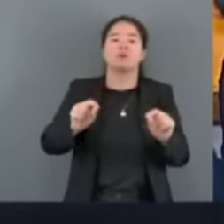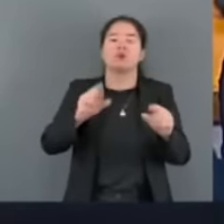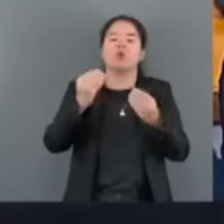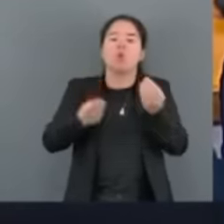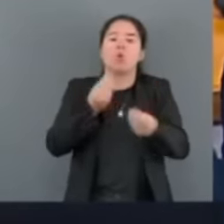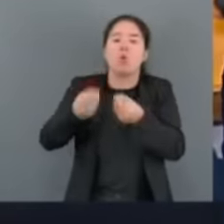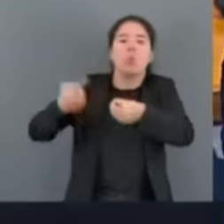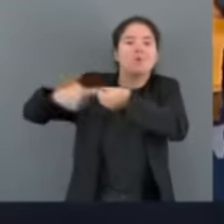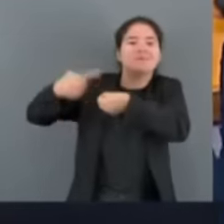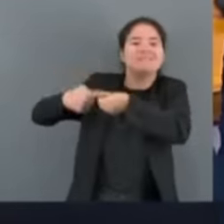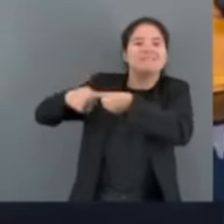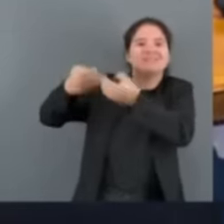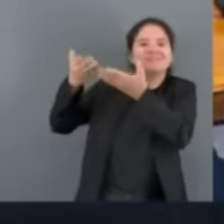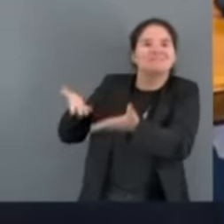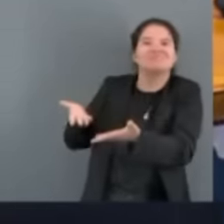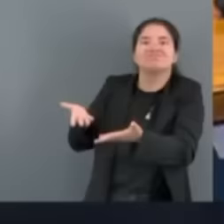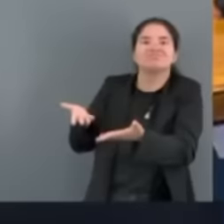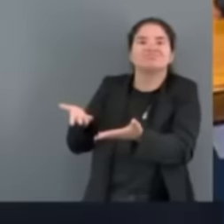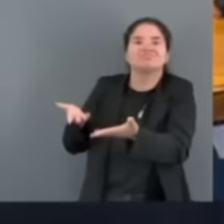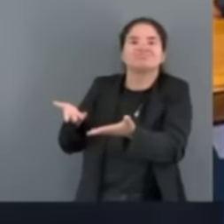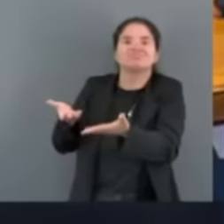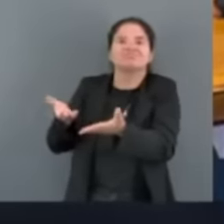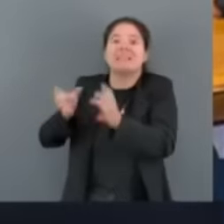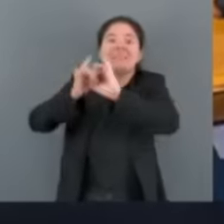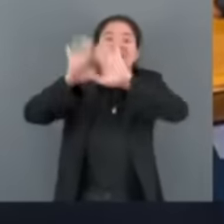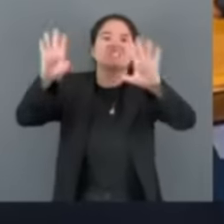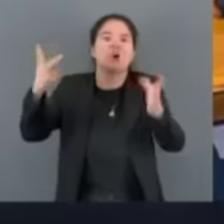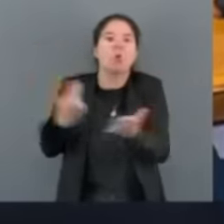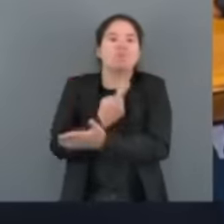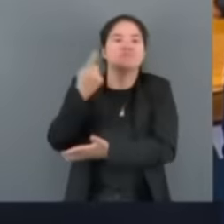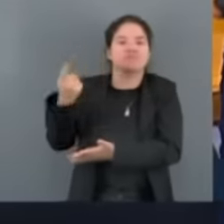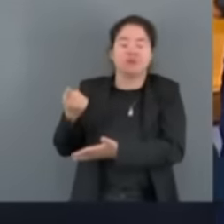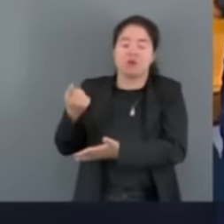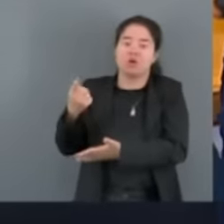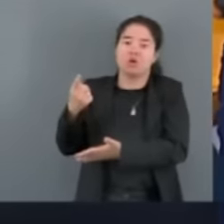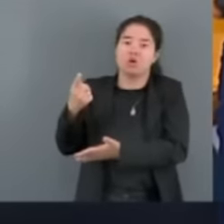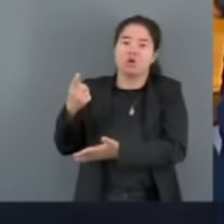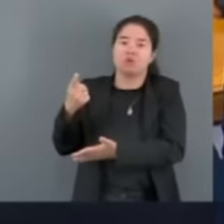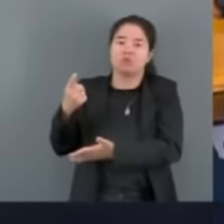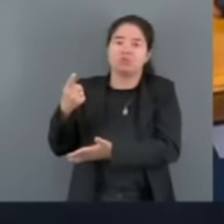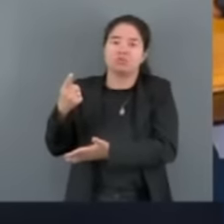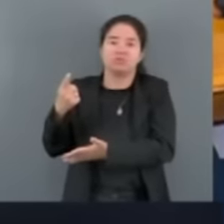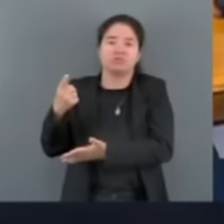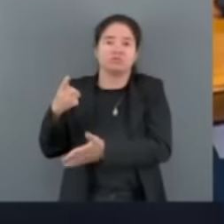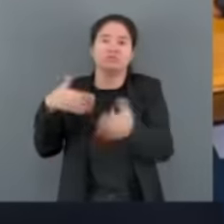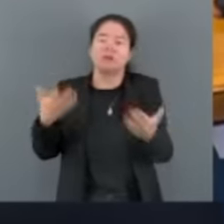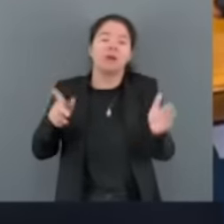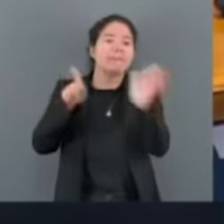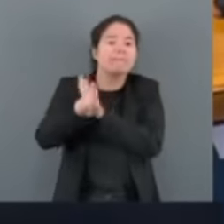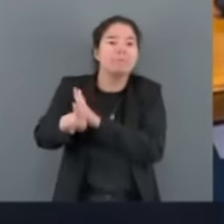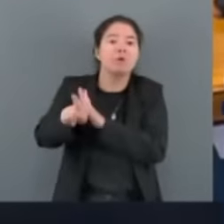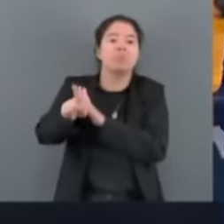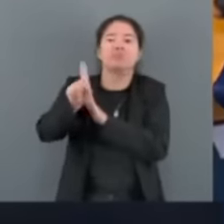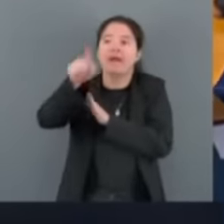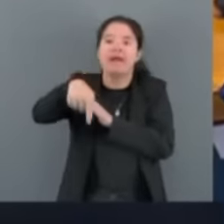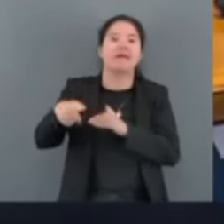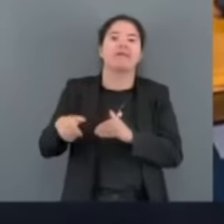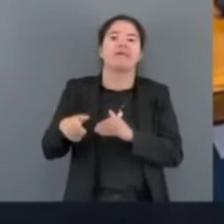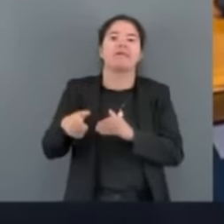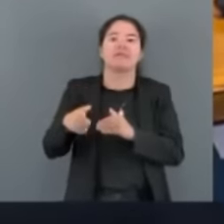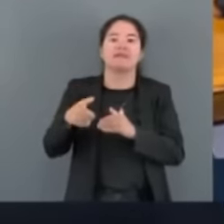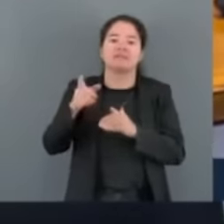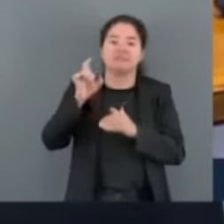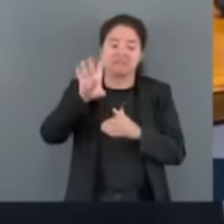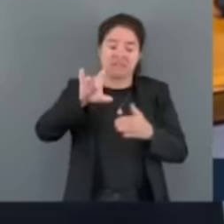nessa situação deixa acontecer isso? Cabe a nós fiscalizar o que eu estou fazendo, e a pergunta que eu faço para a senhora é essa. Se for um